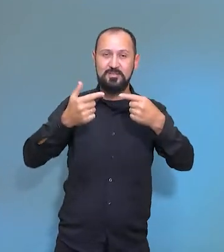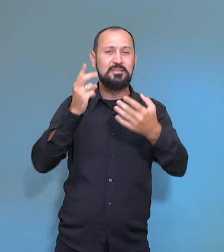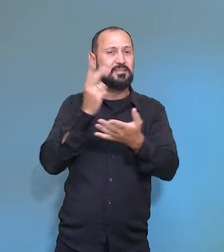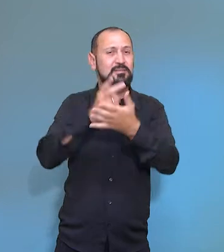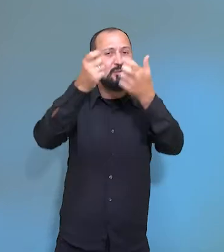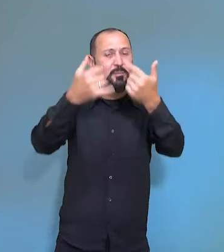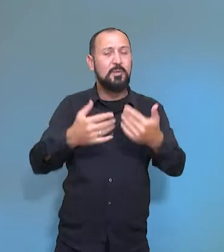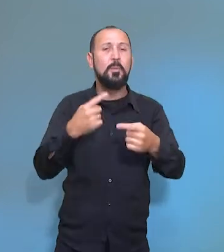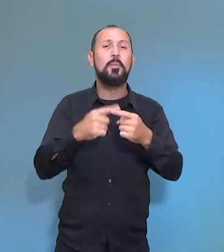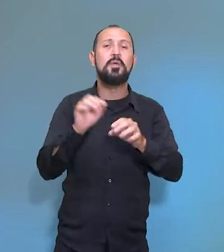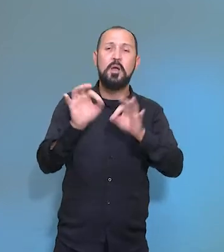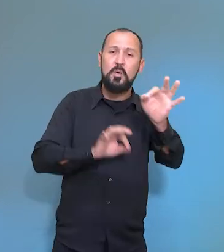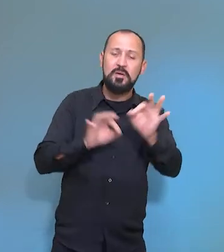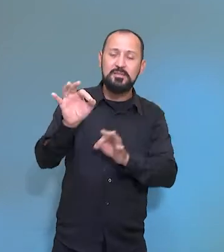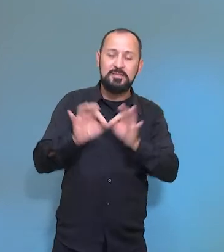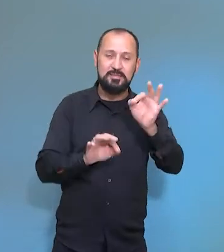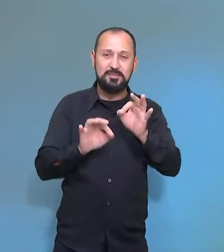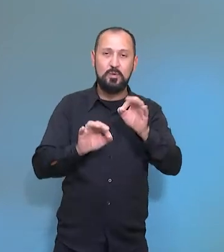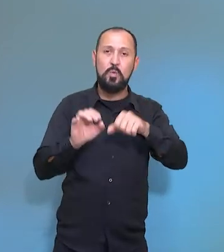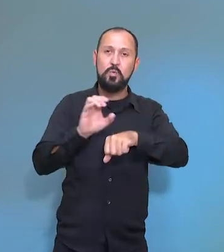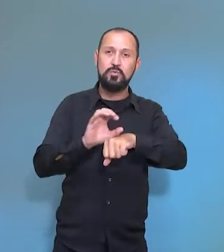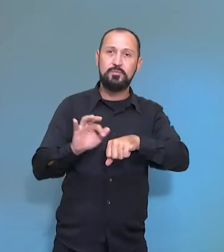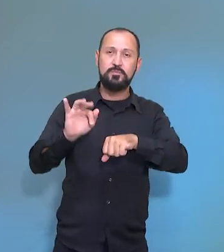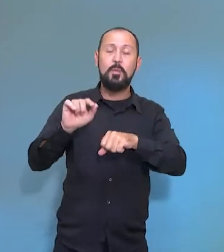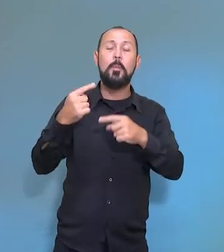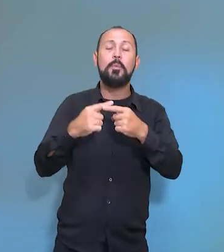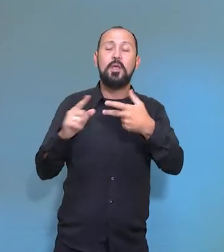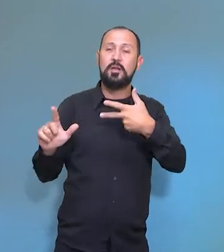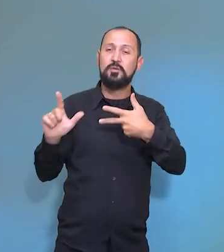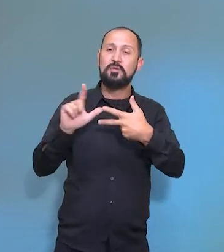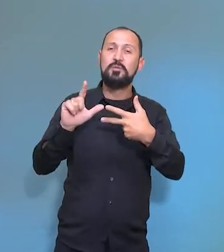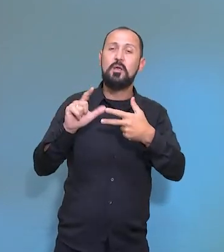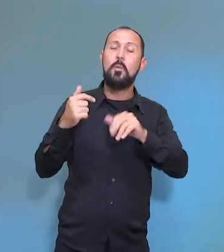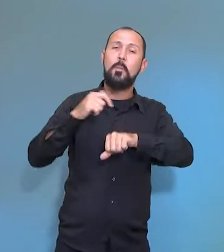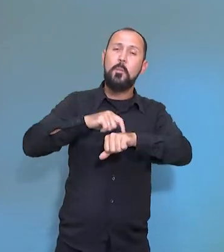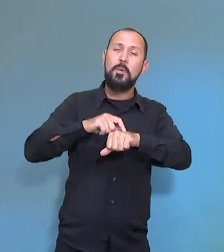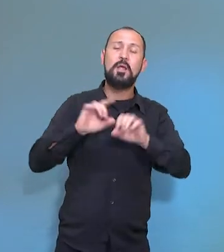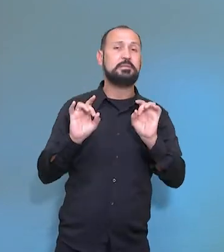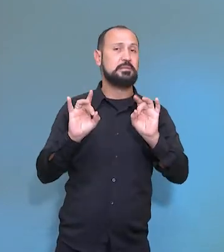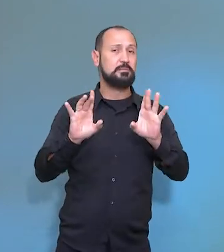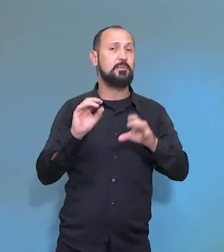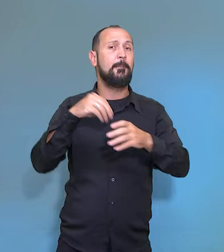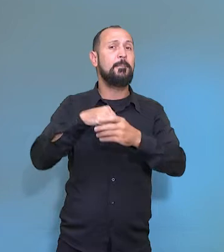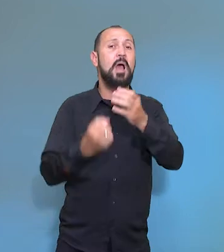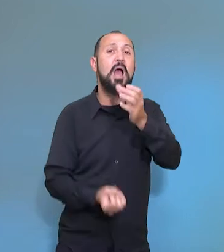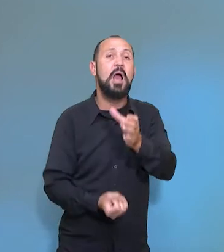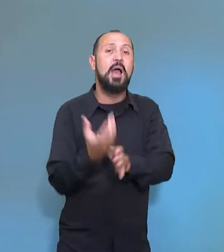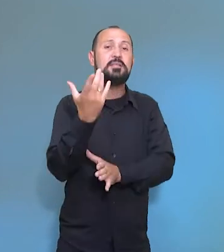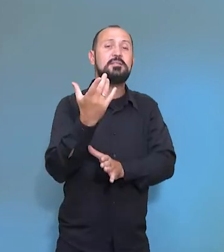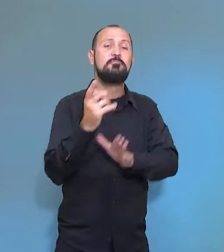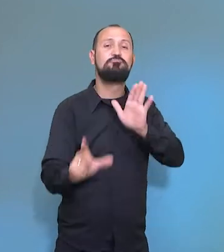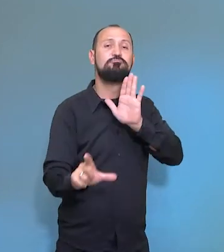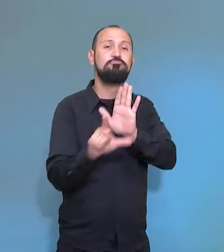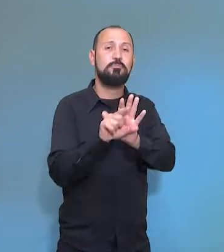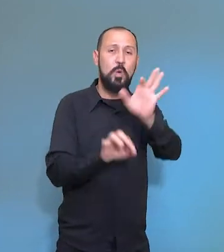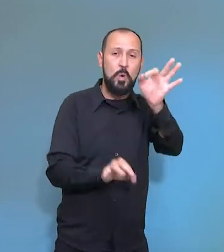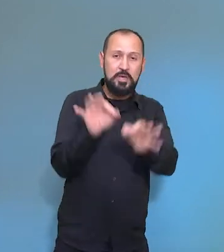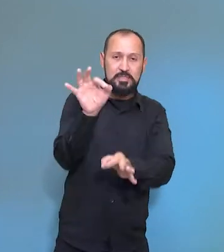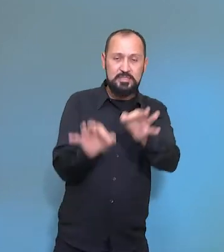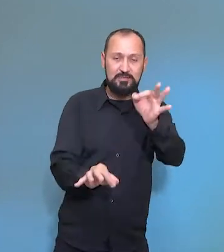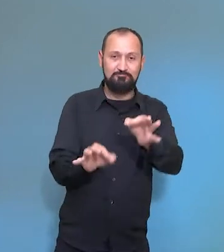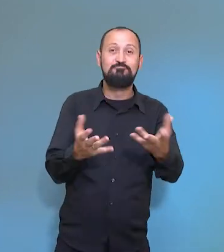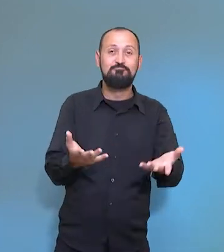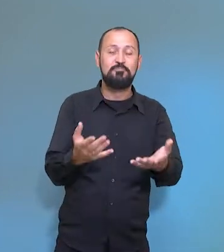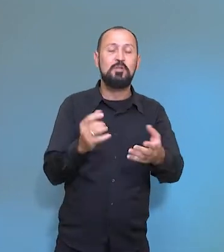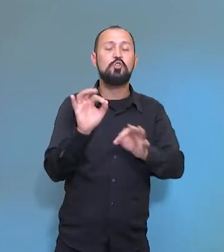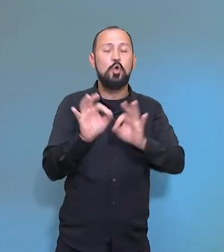programa, o nosso desenho constitucional reservou ao Poder Legislativo um papel de destaque na elaboração do nosso